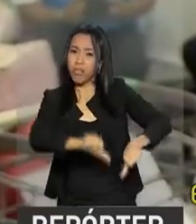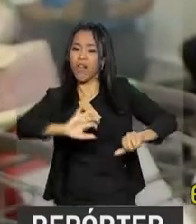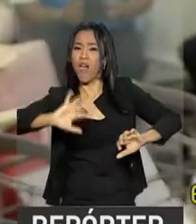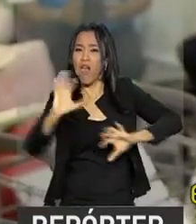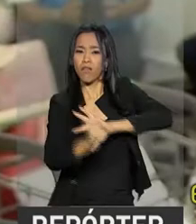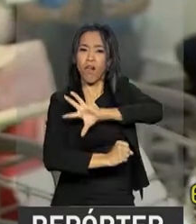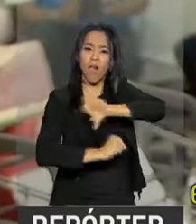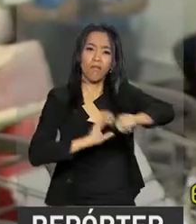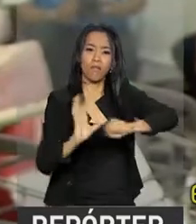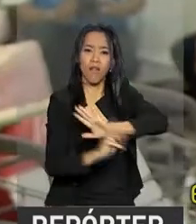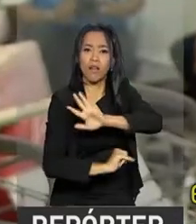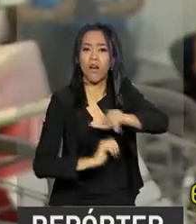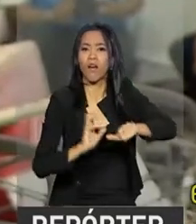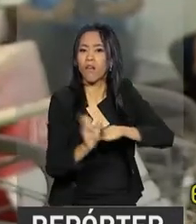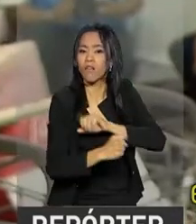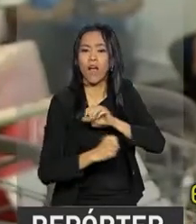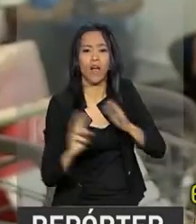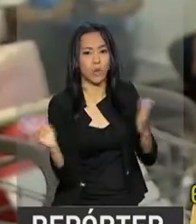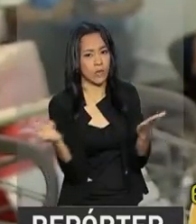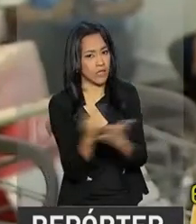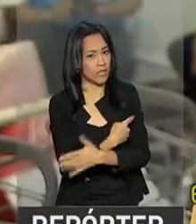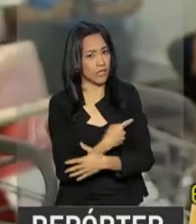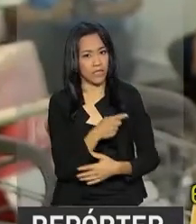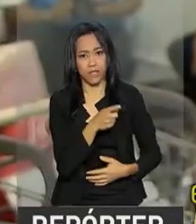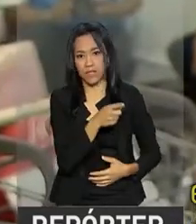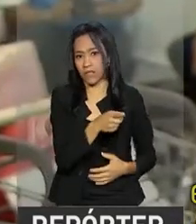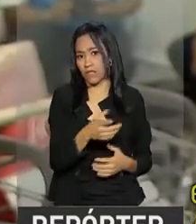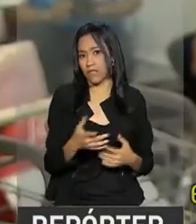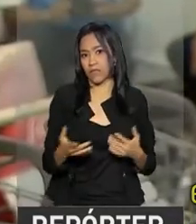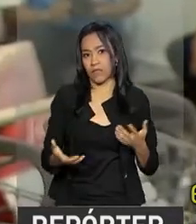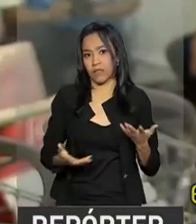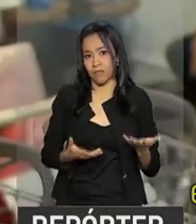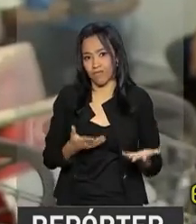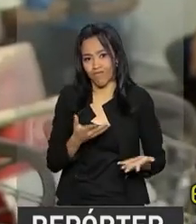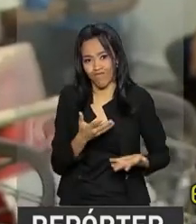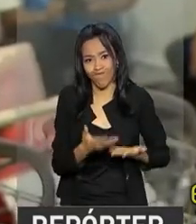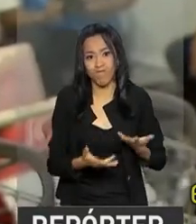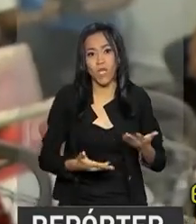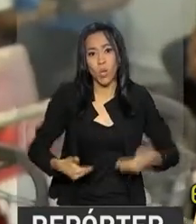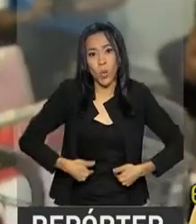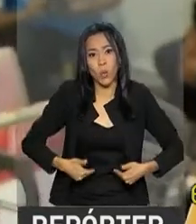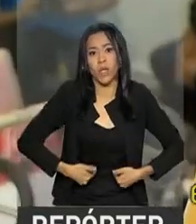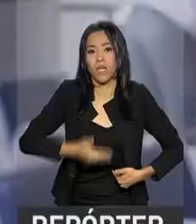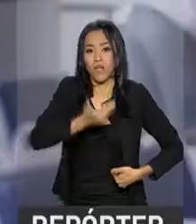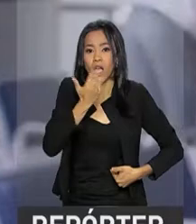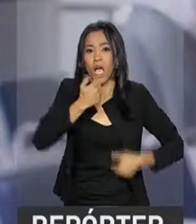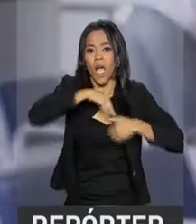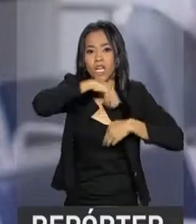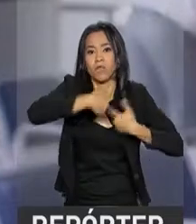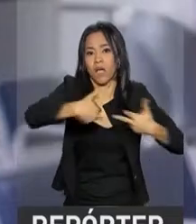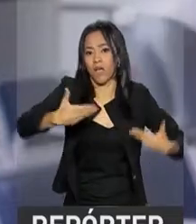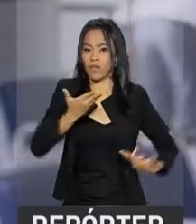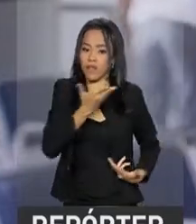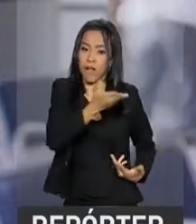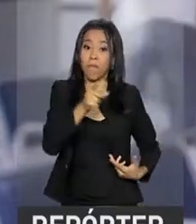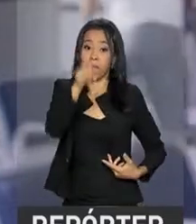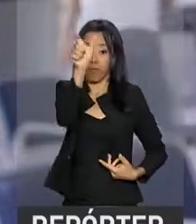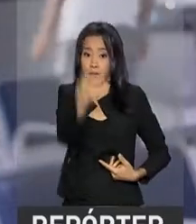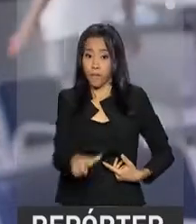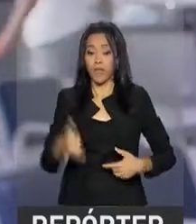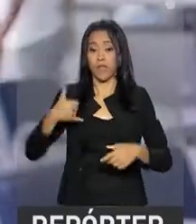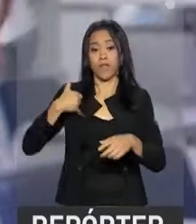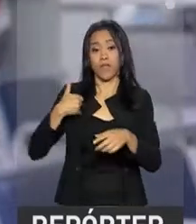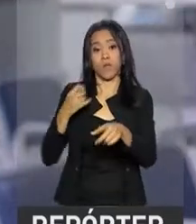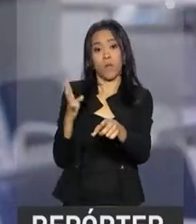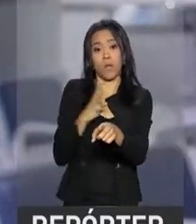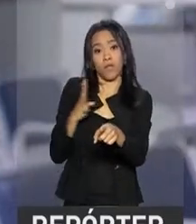y completamente la gente muriéndose de hambre en las calles, comiendo animales y comiendo perros. Laura, de 44